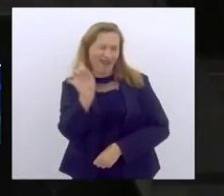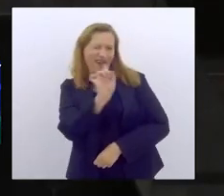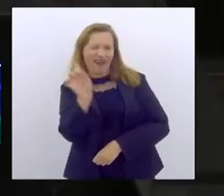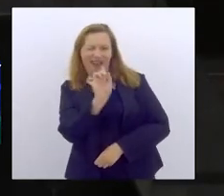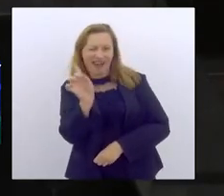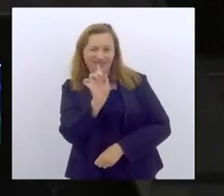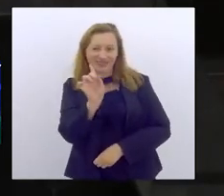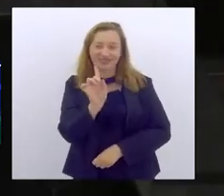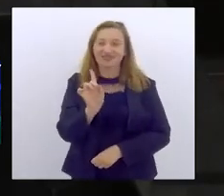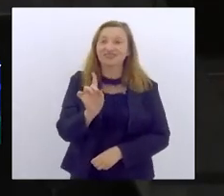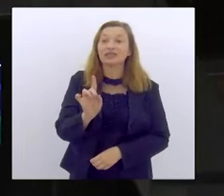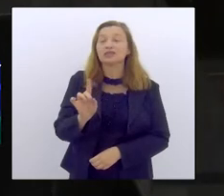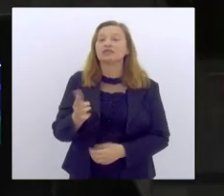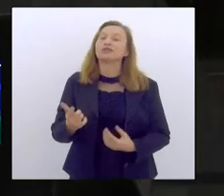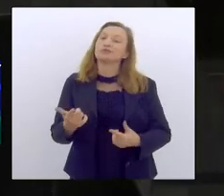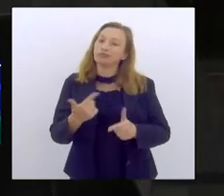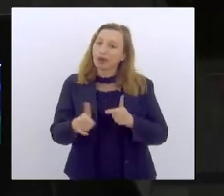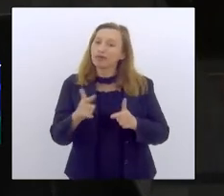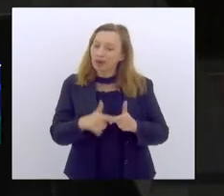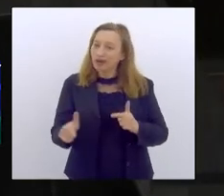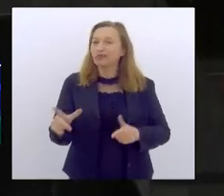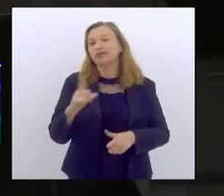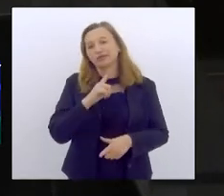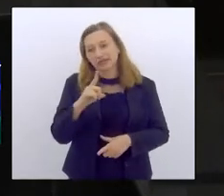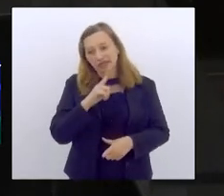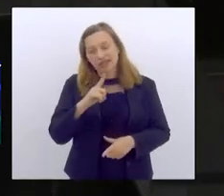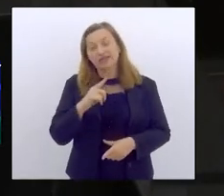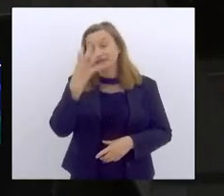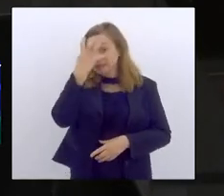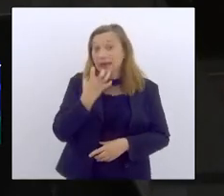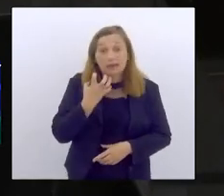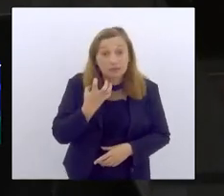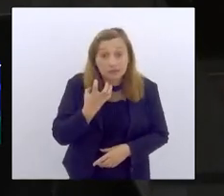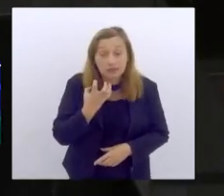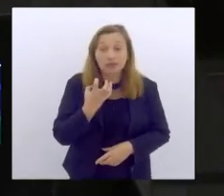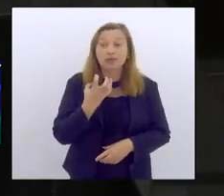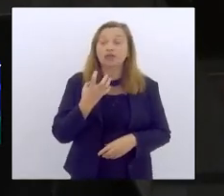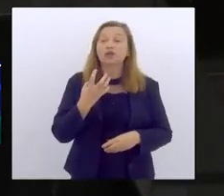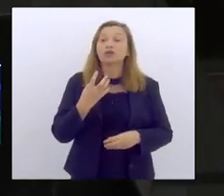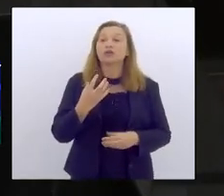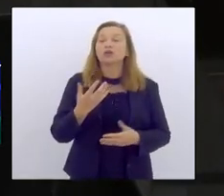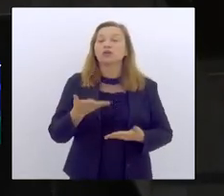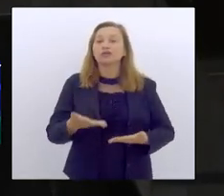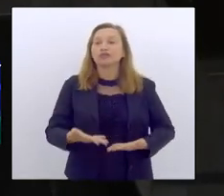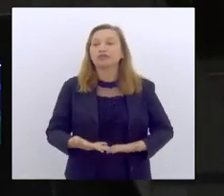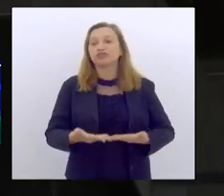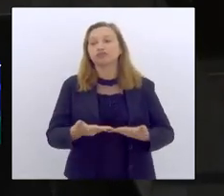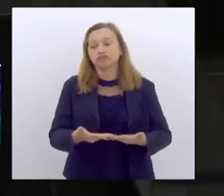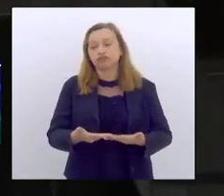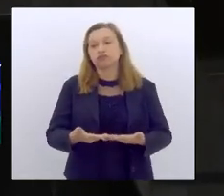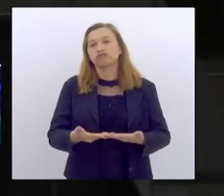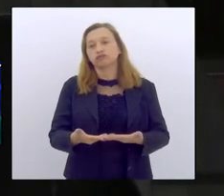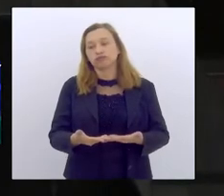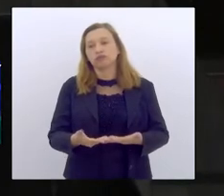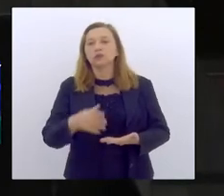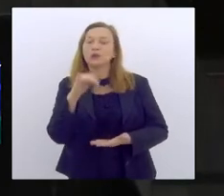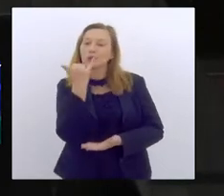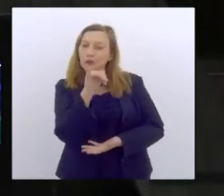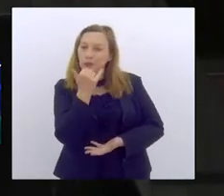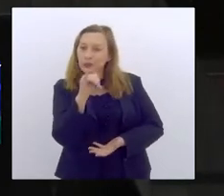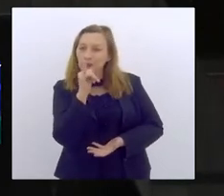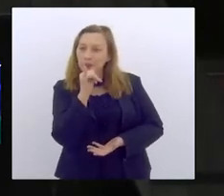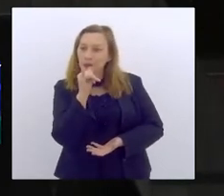pequenas lá e infelizmente vem enfrentando problemas gravíssimos como serviço de fornecimento de energia